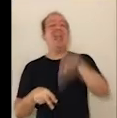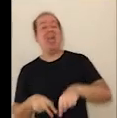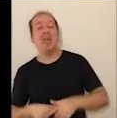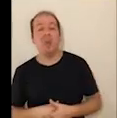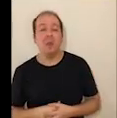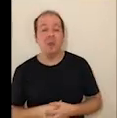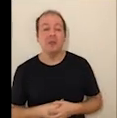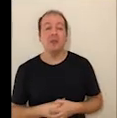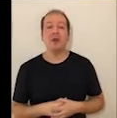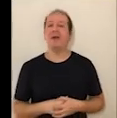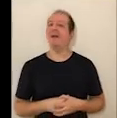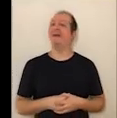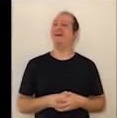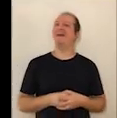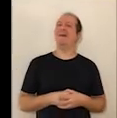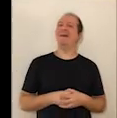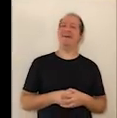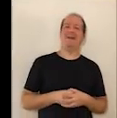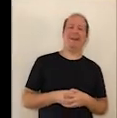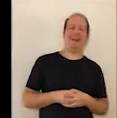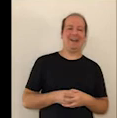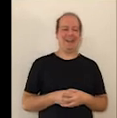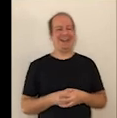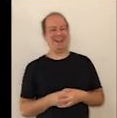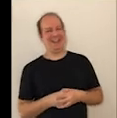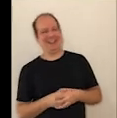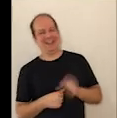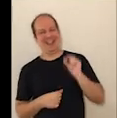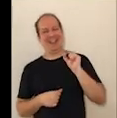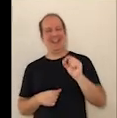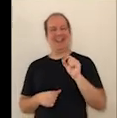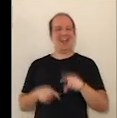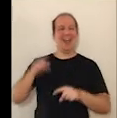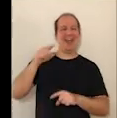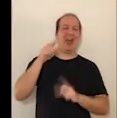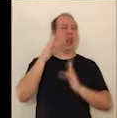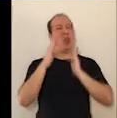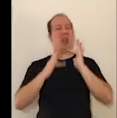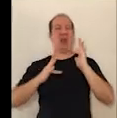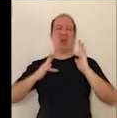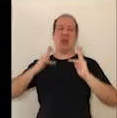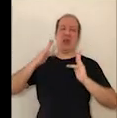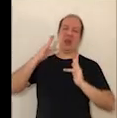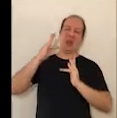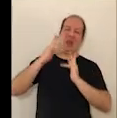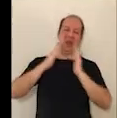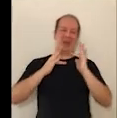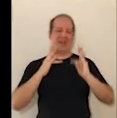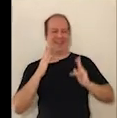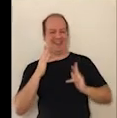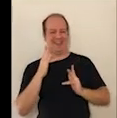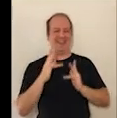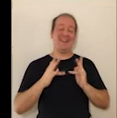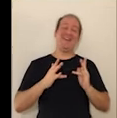é? Ah, a sua fidalguíssima noiva. Quem